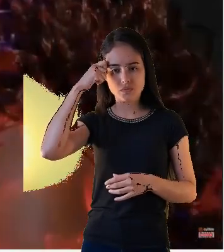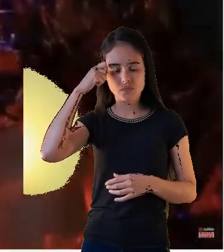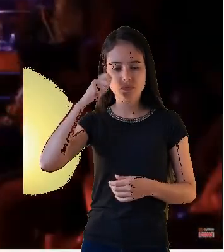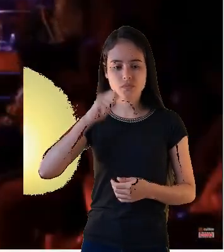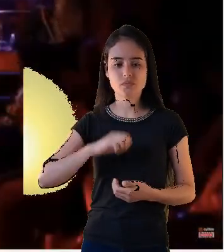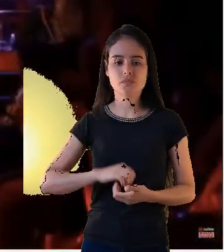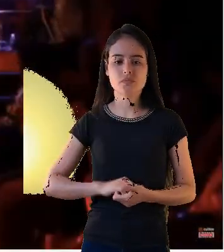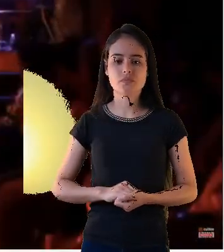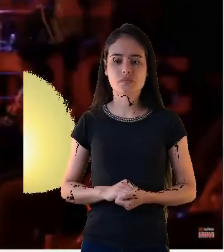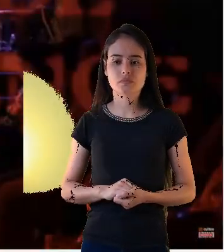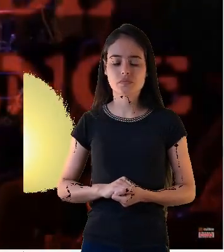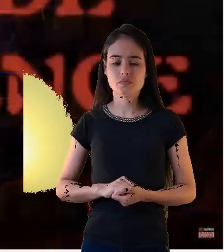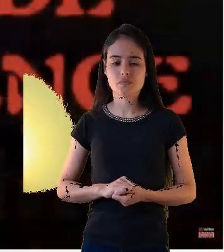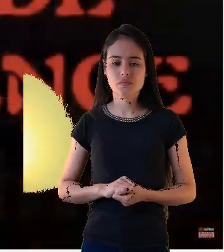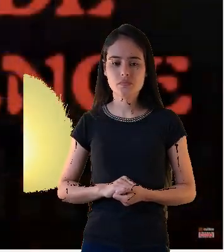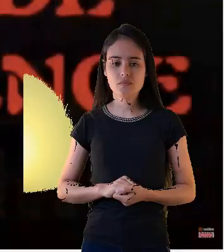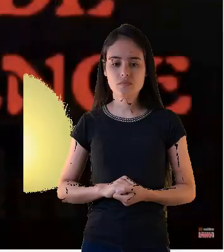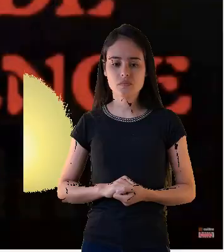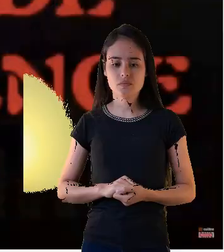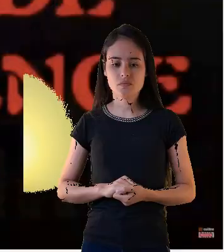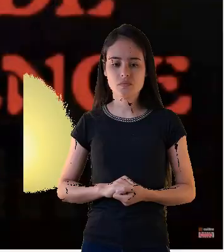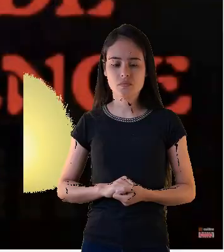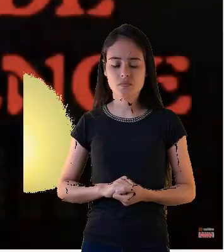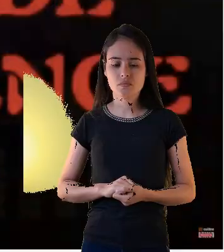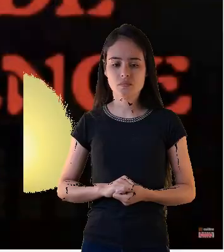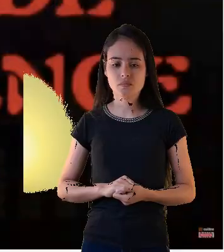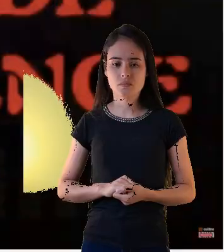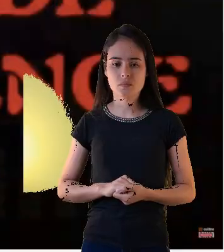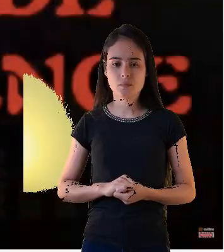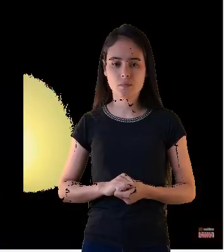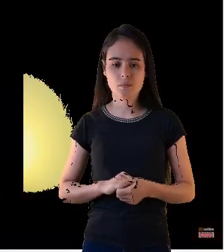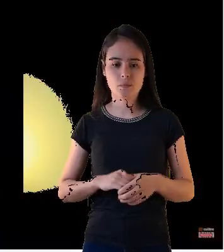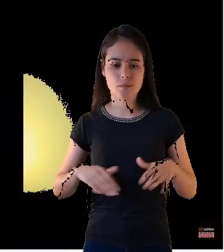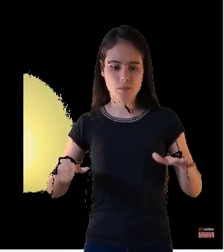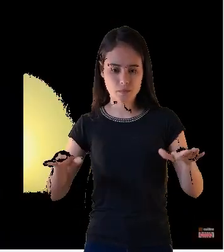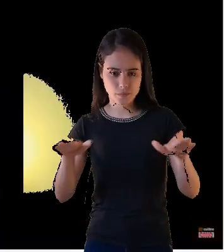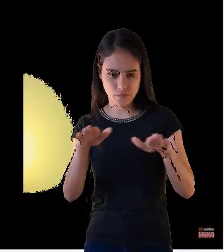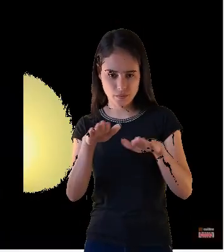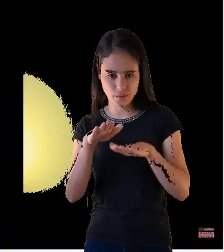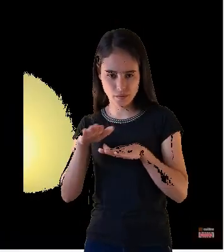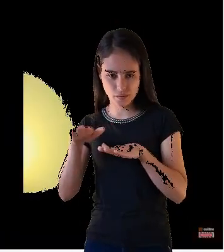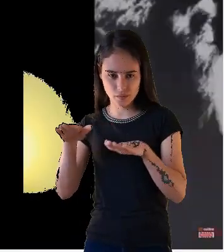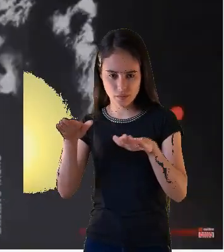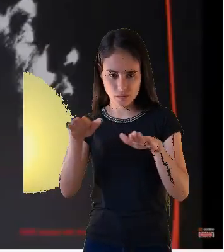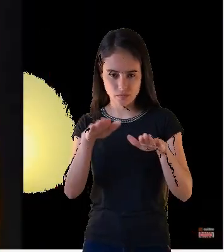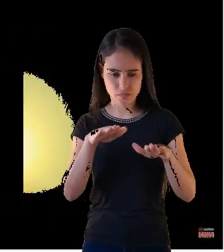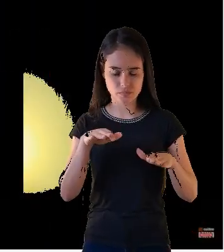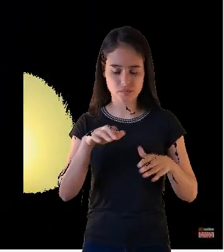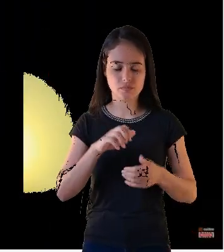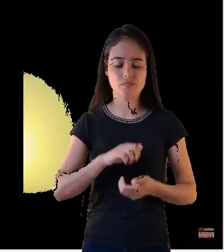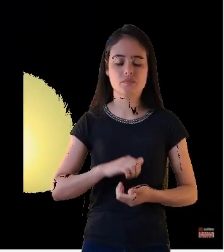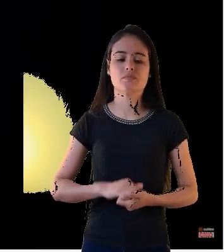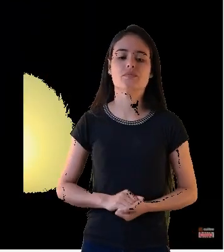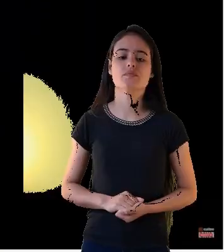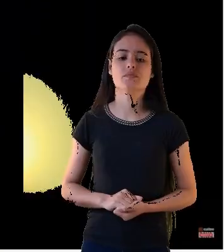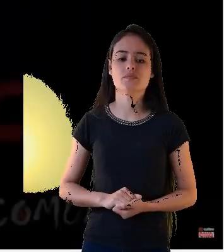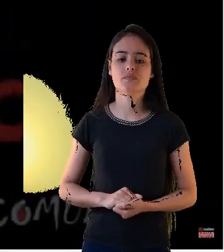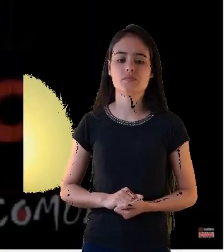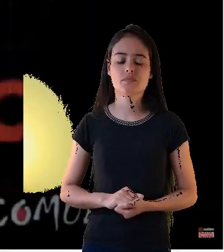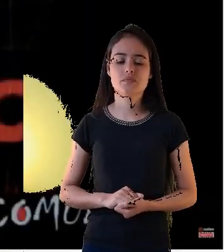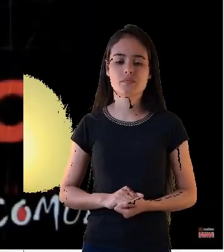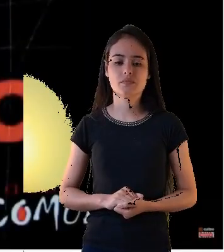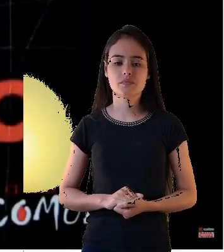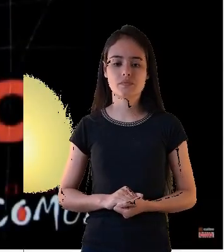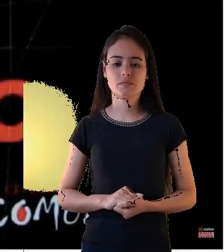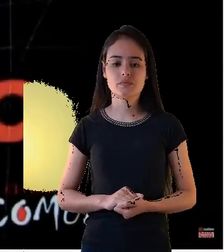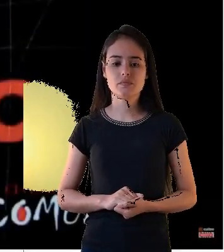Nascimento, em Salvador. 4 fóruns nacionais de performance negra testemunharam a força do teatro negro hoje,